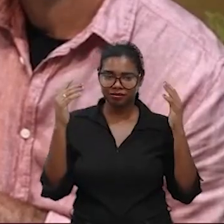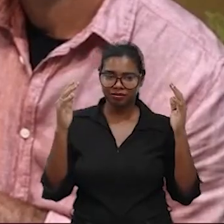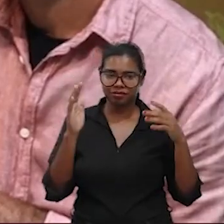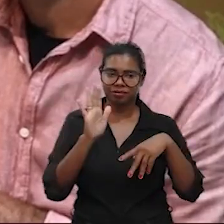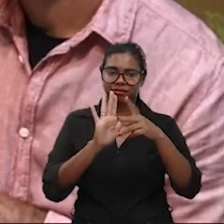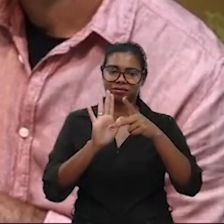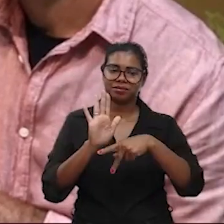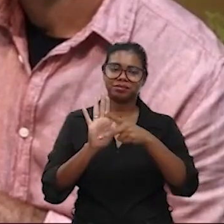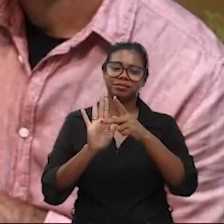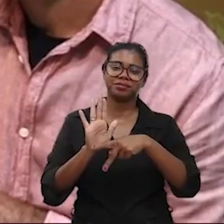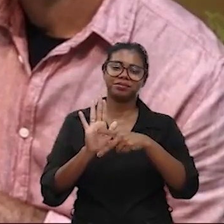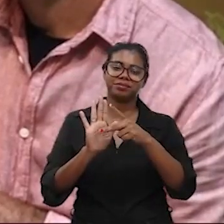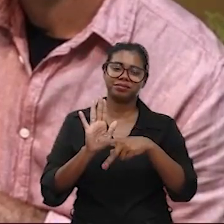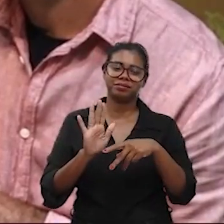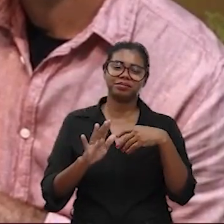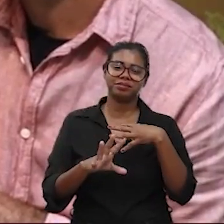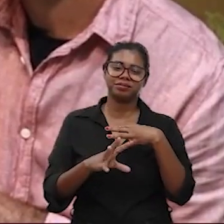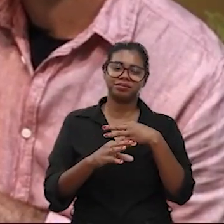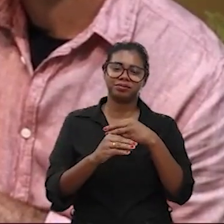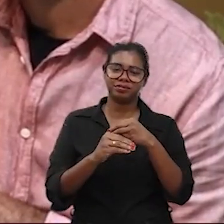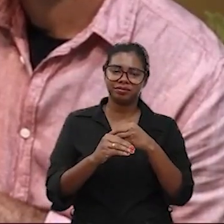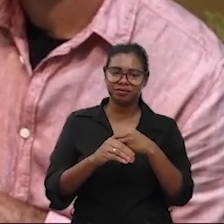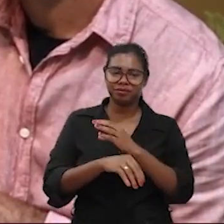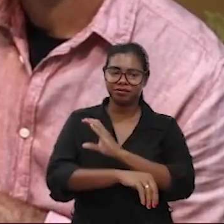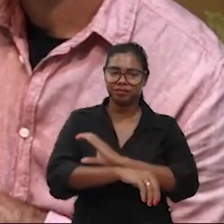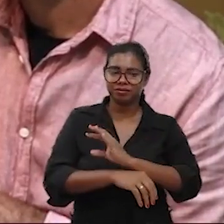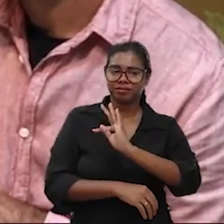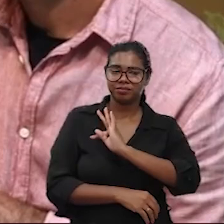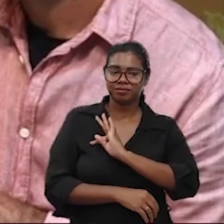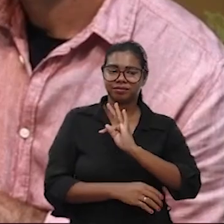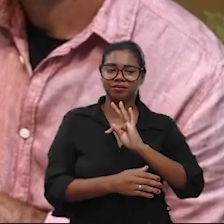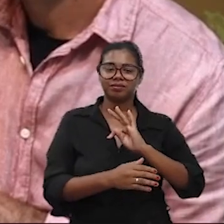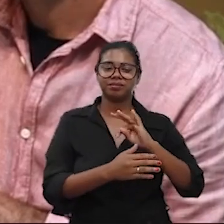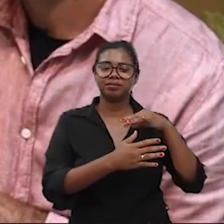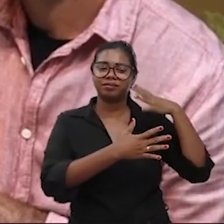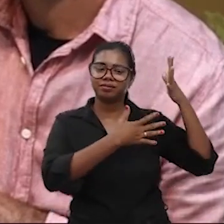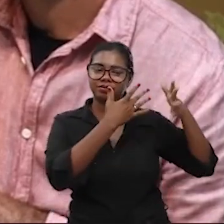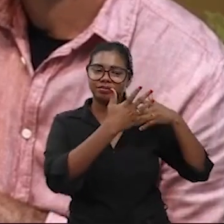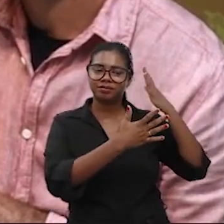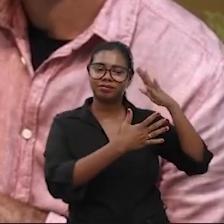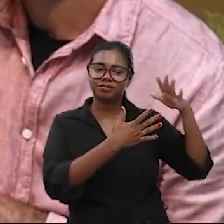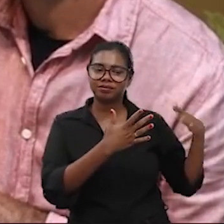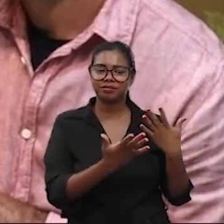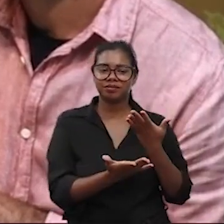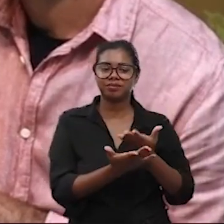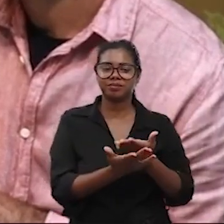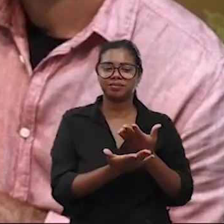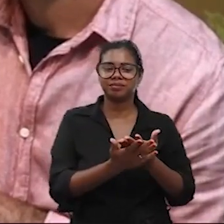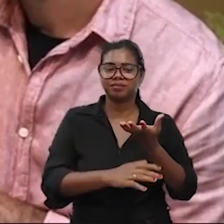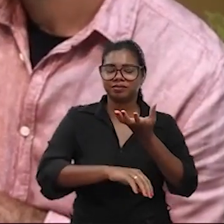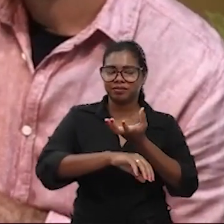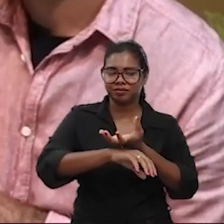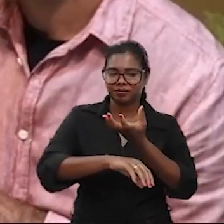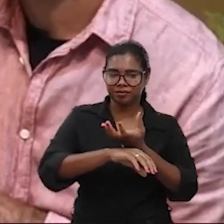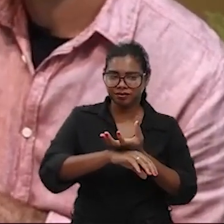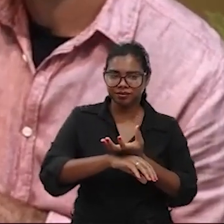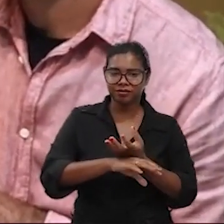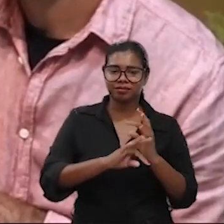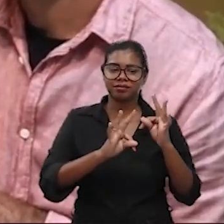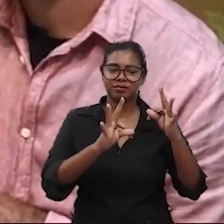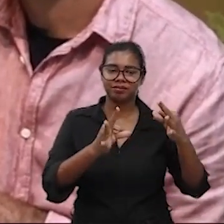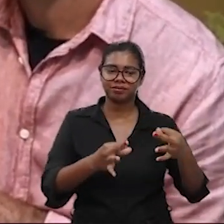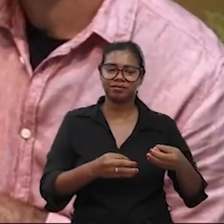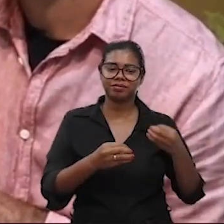projeto, né, o curso e pelas aulas, pela disciplina em si também, por tudo